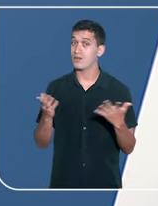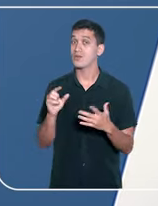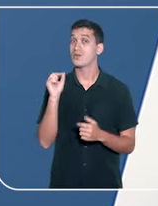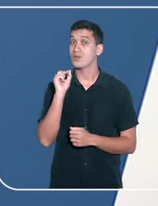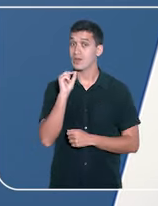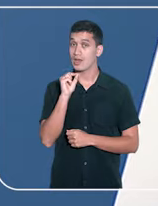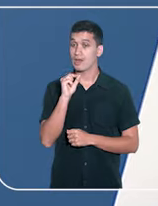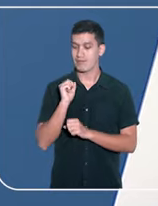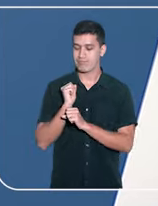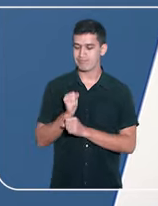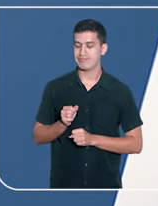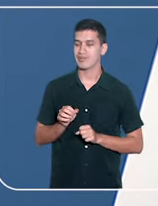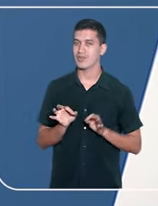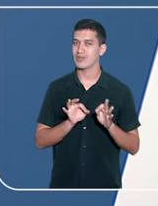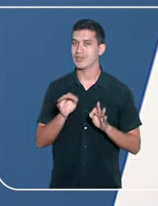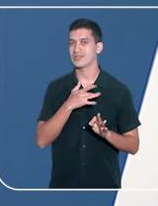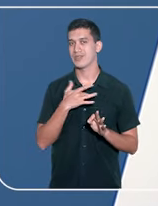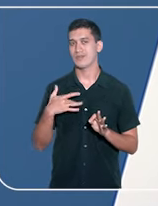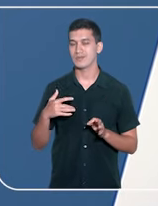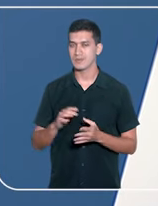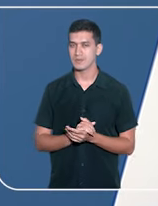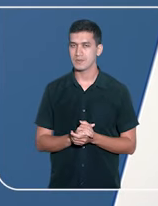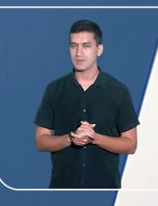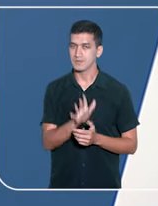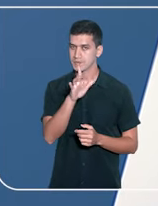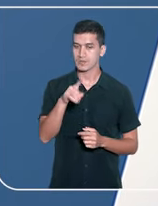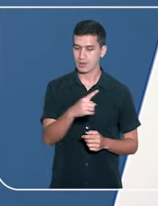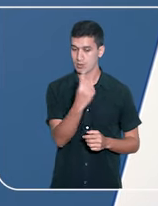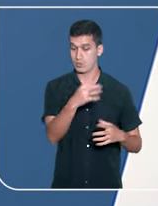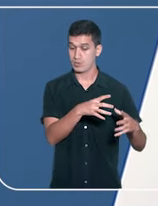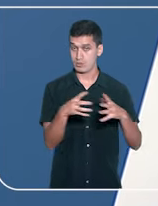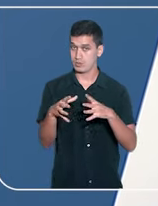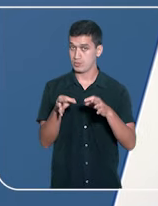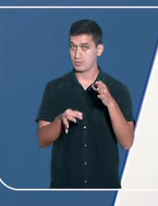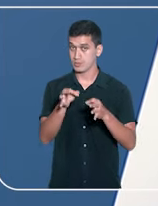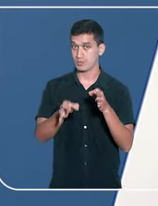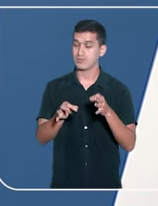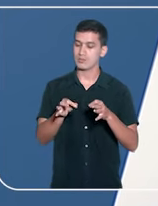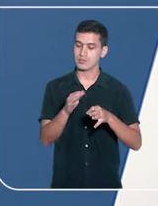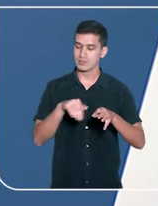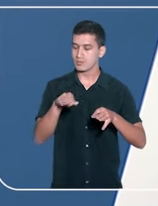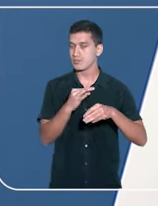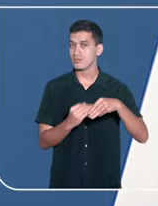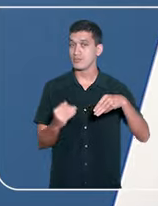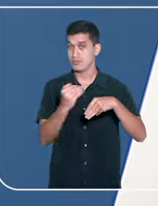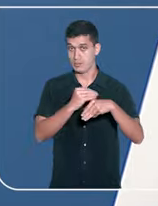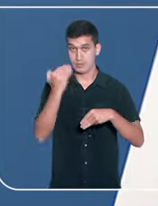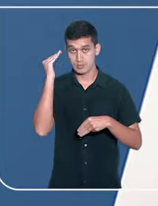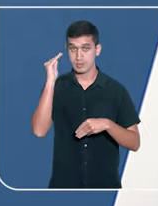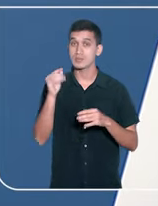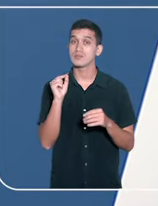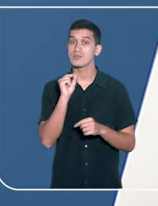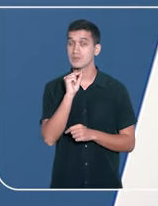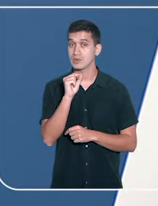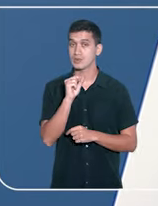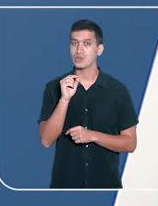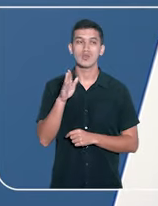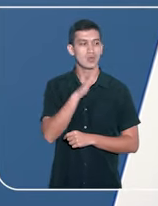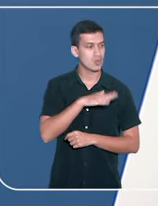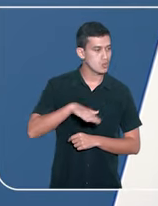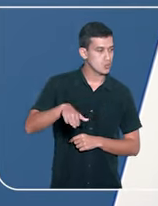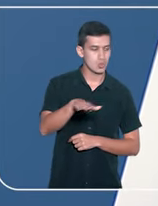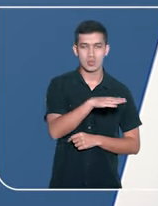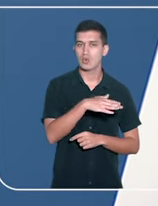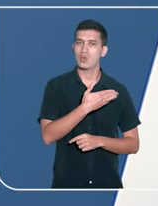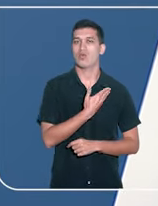assunto agora é plano de saúde em julgamento na primeira turma os ministros entenderam que a união os